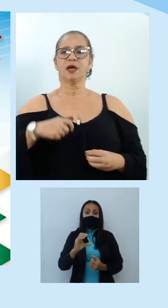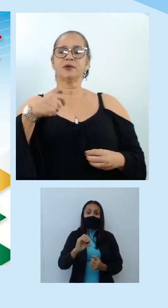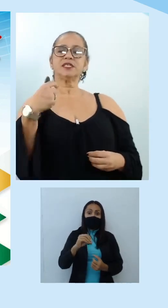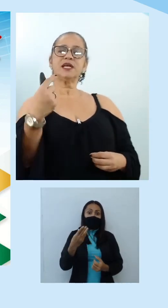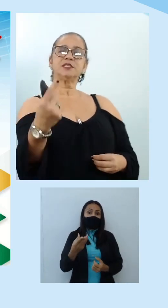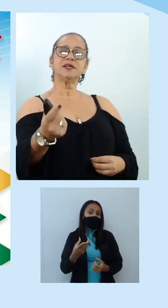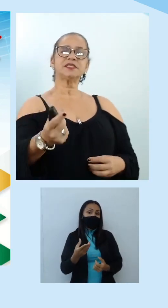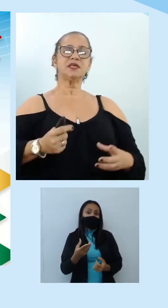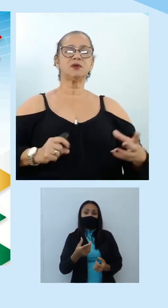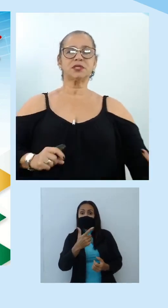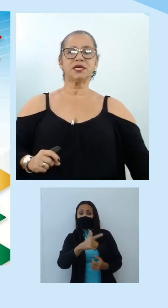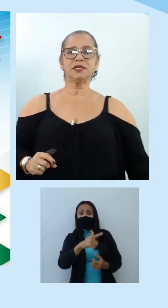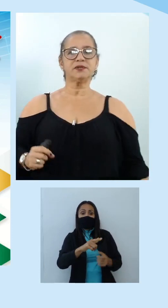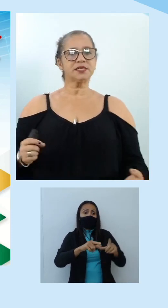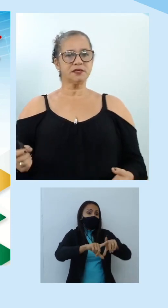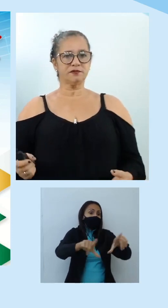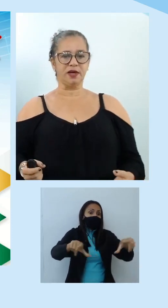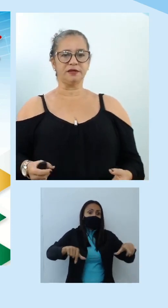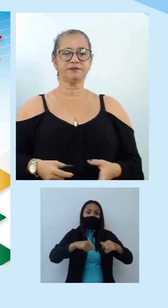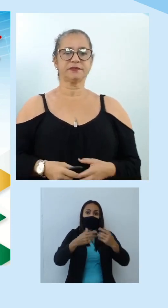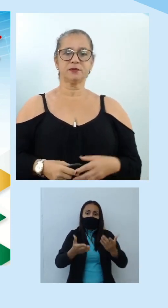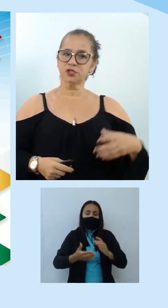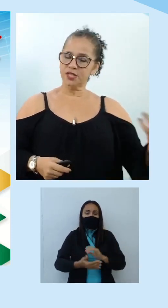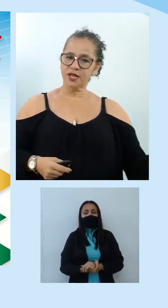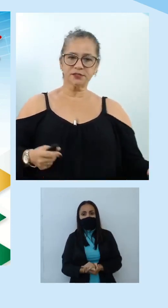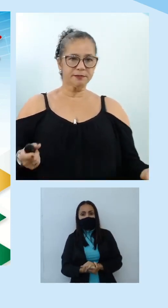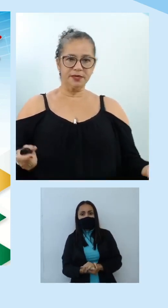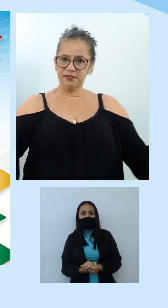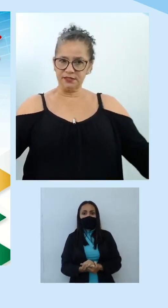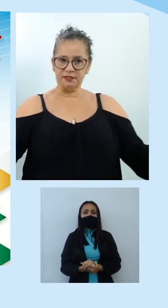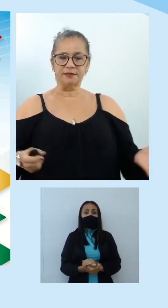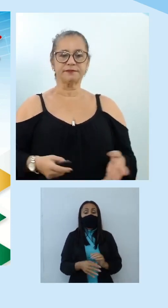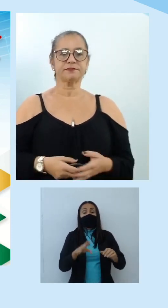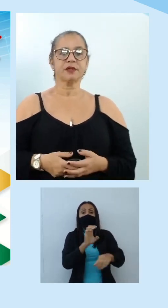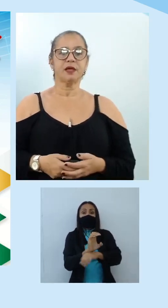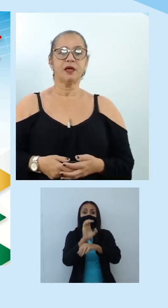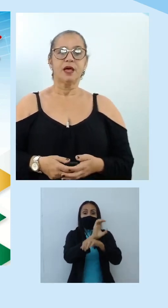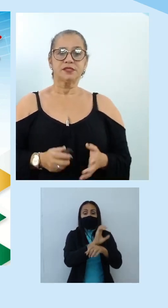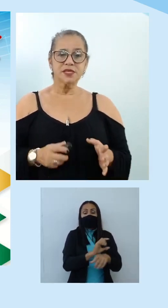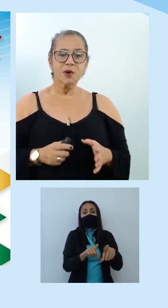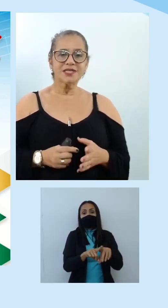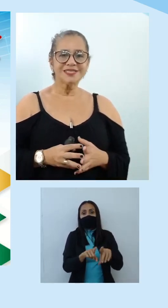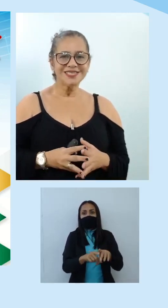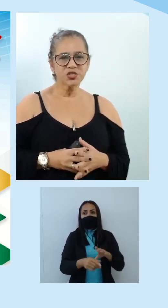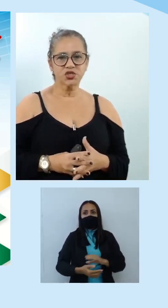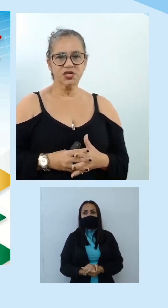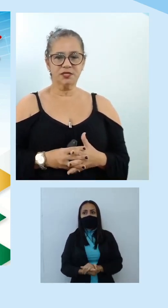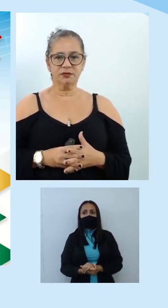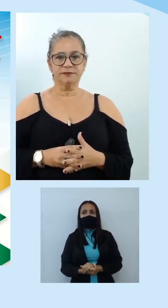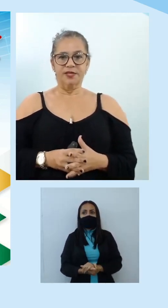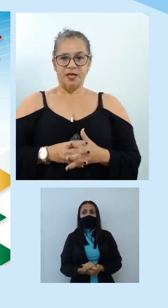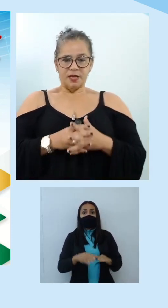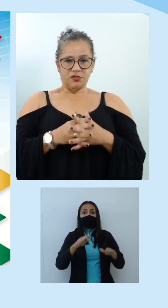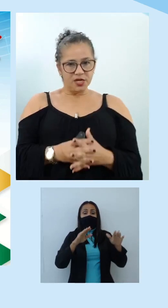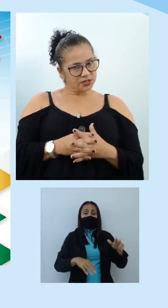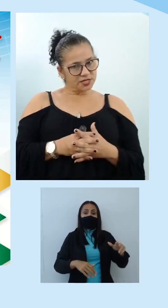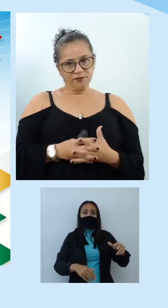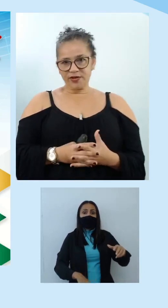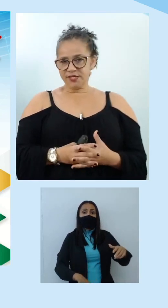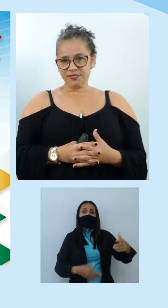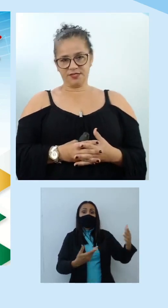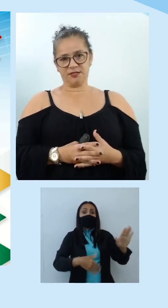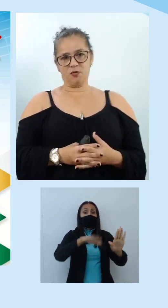desfavorecida, uma cidade mais rica, outra não, e assim vai. O estado também, idem. Desigualdade de gênero.